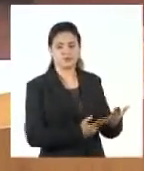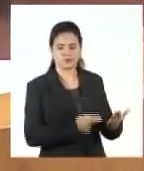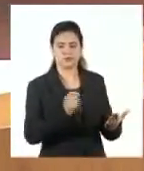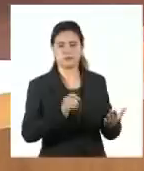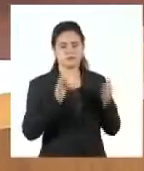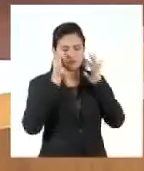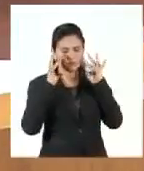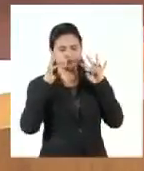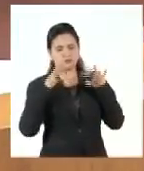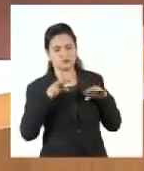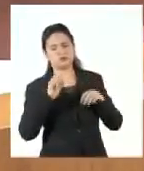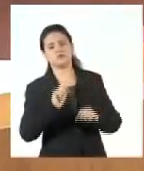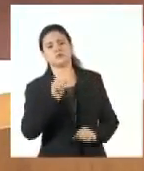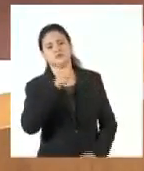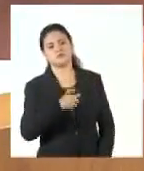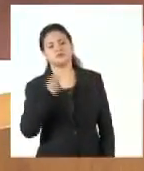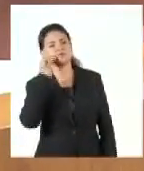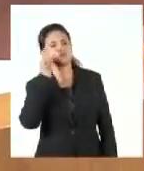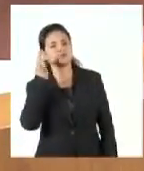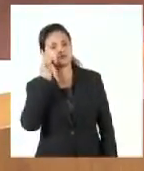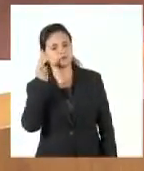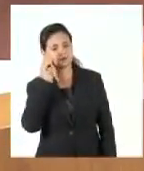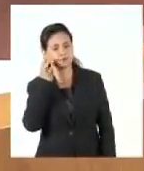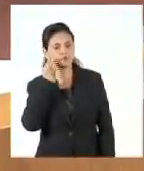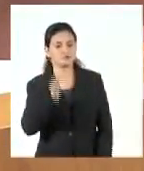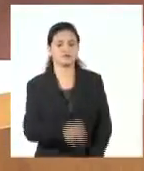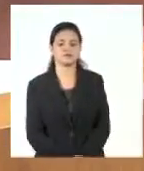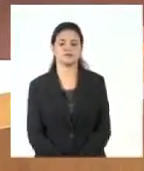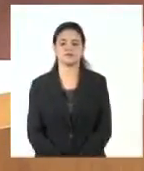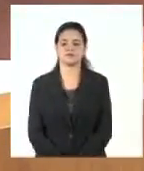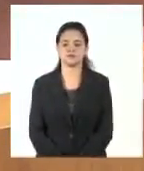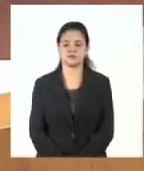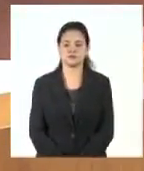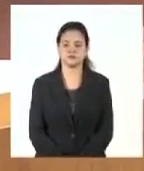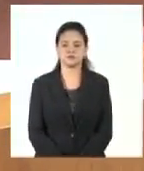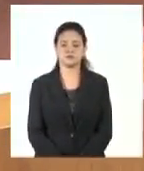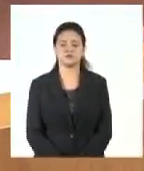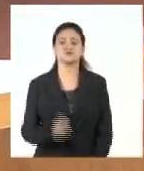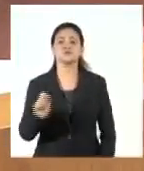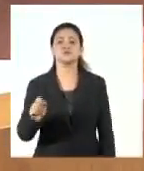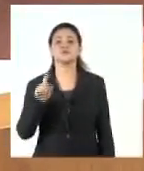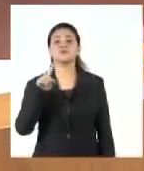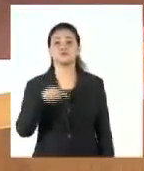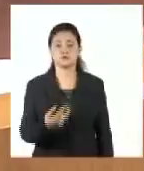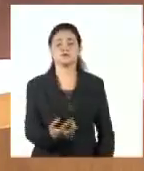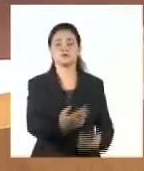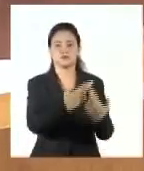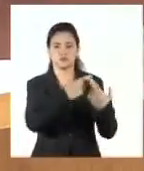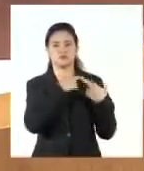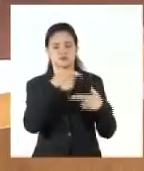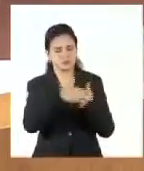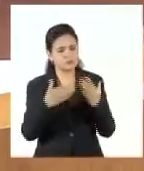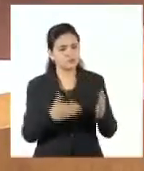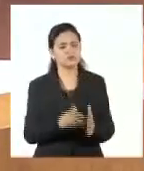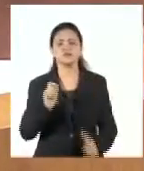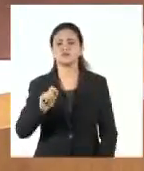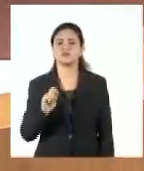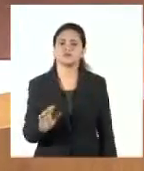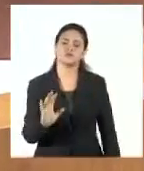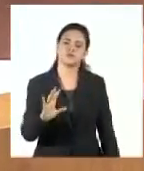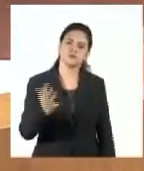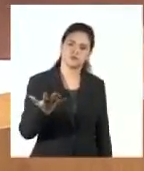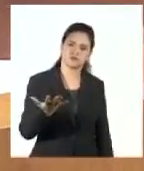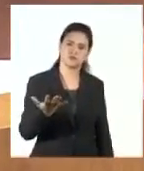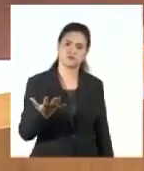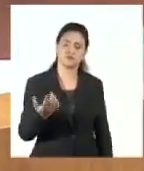atenção em Flávio Dino, de que ele é o responsável por tudo isso que está acontecendo,